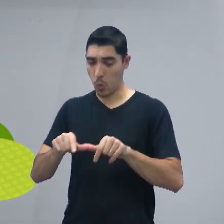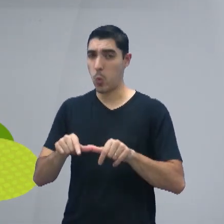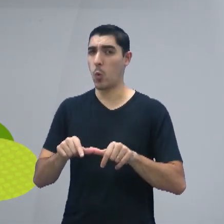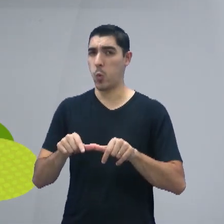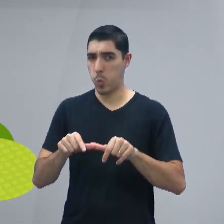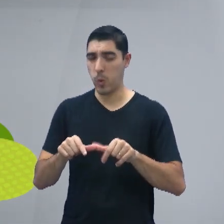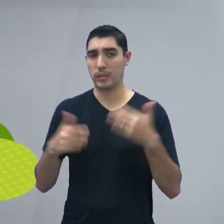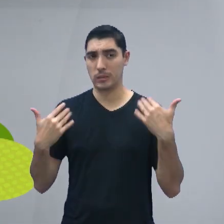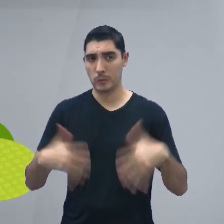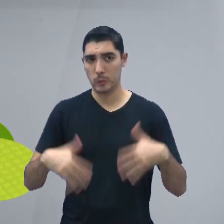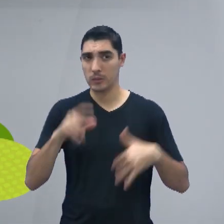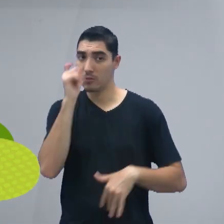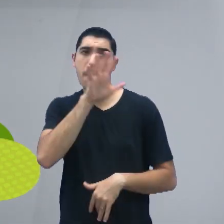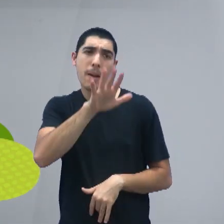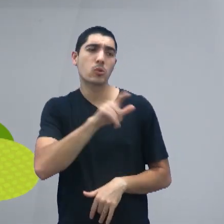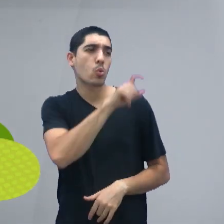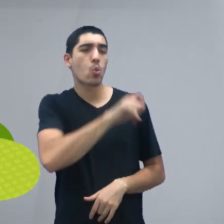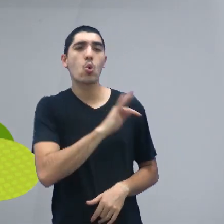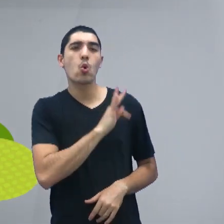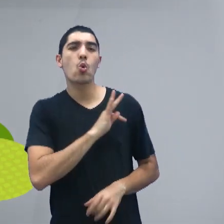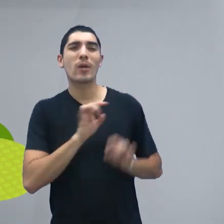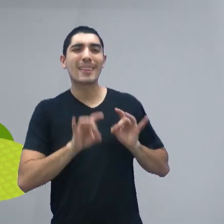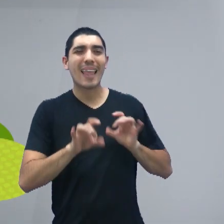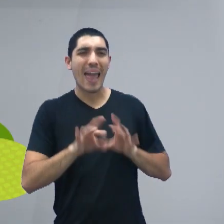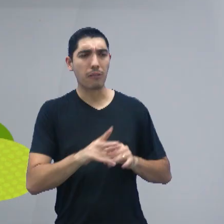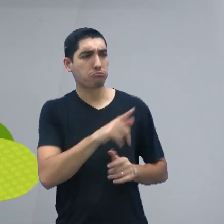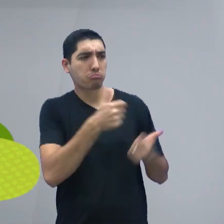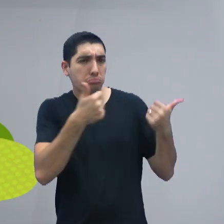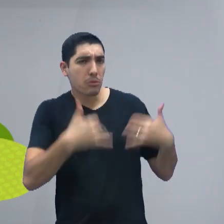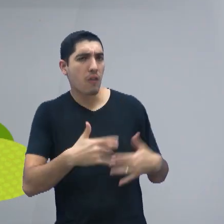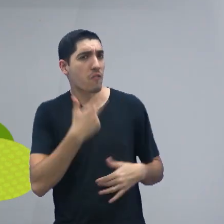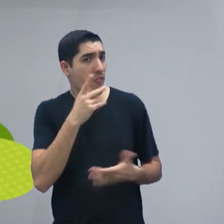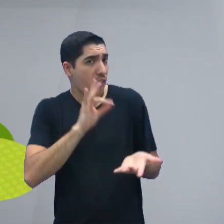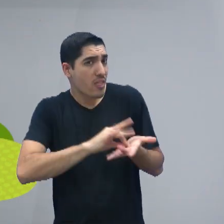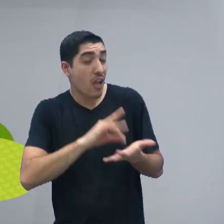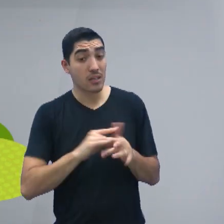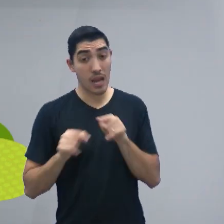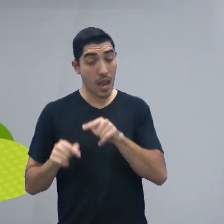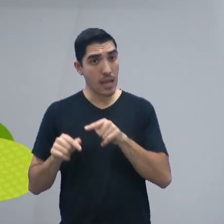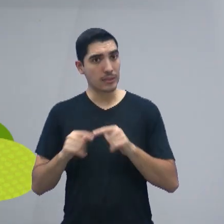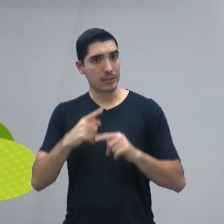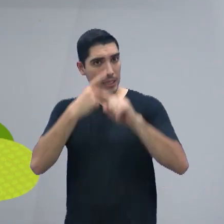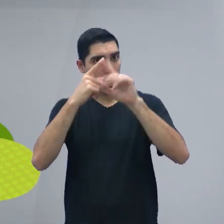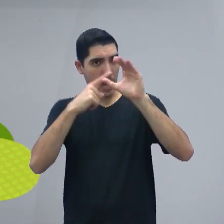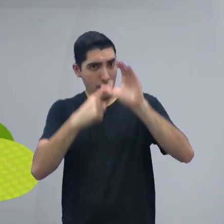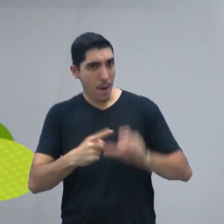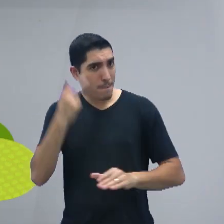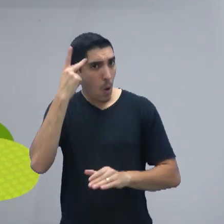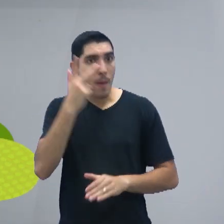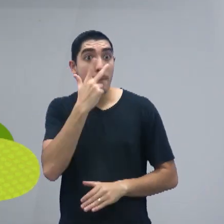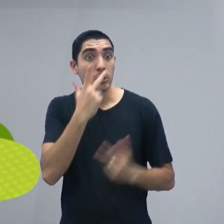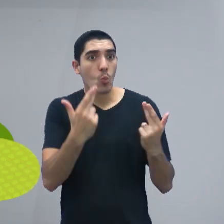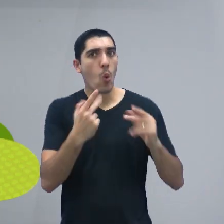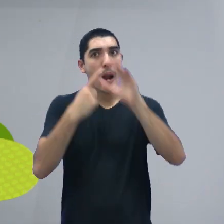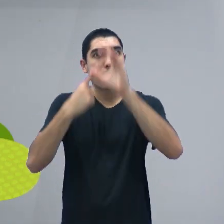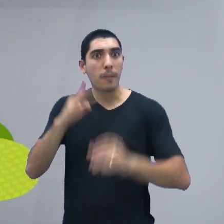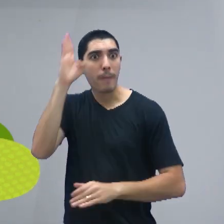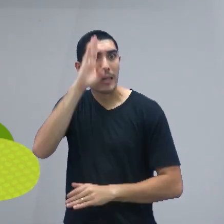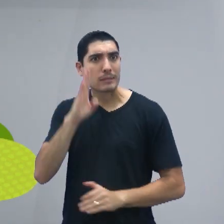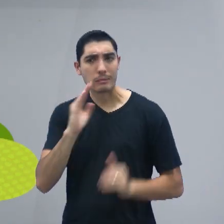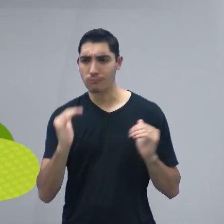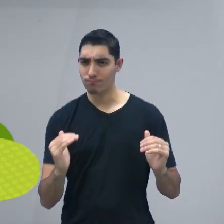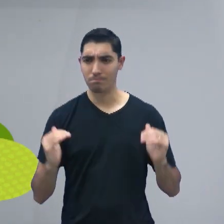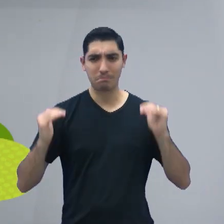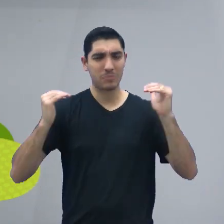Flavinho disse, esse paulista, ele tá com cara de campeonato nacional, né? Então o nível de dificuldade vai ser gigantesco.